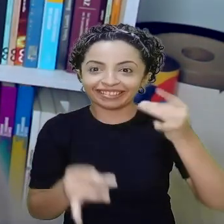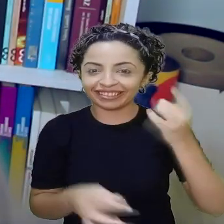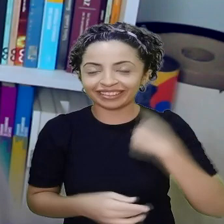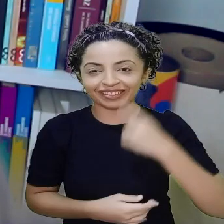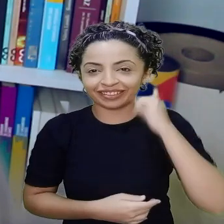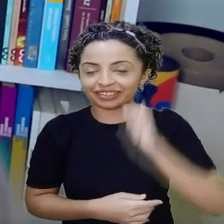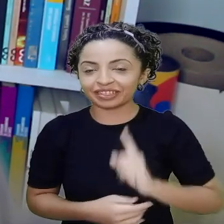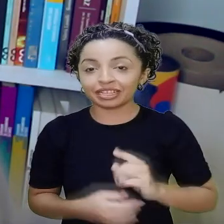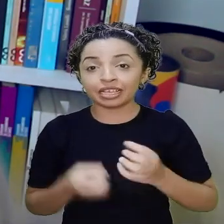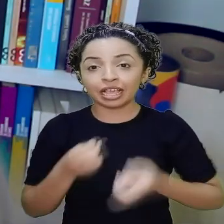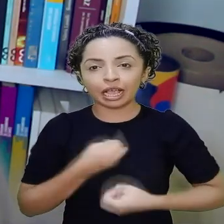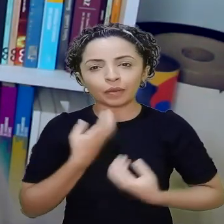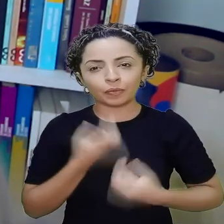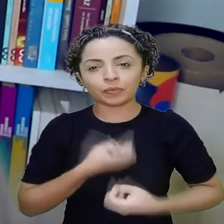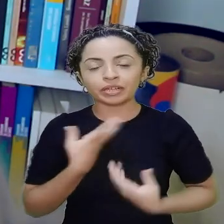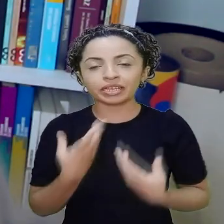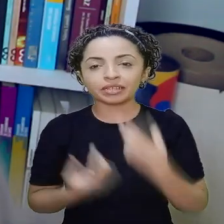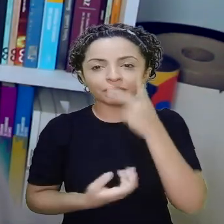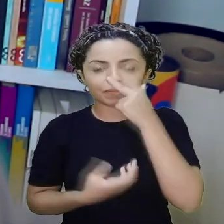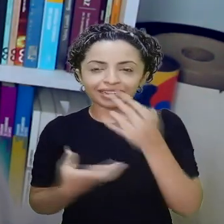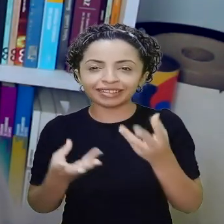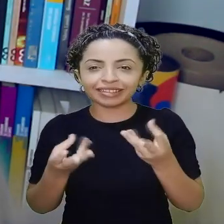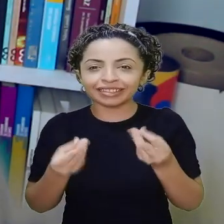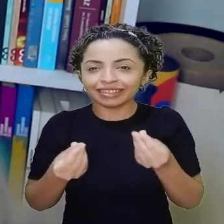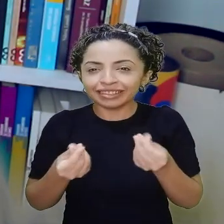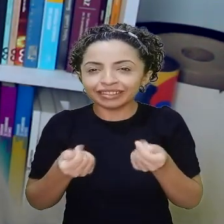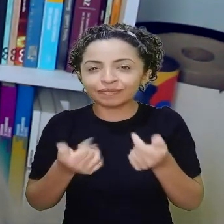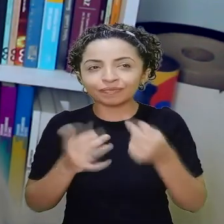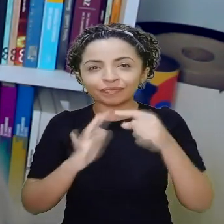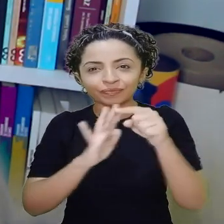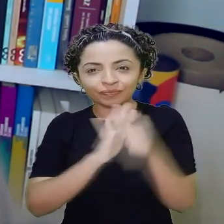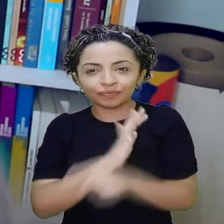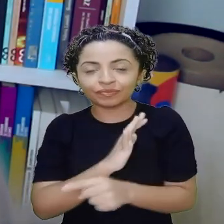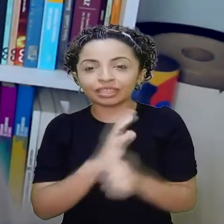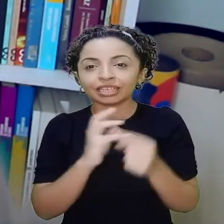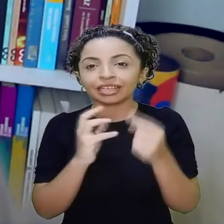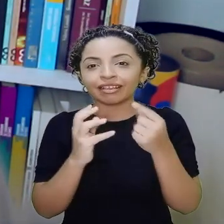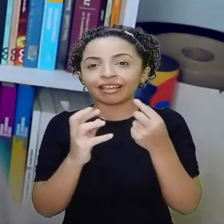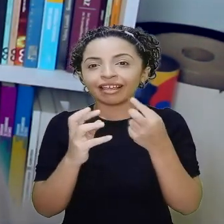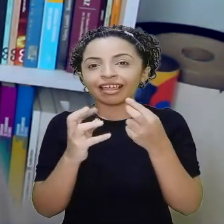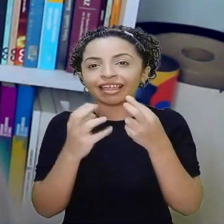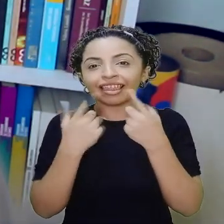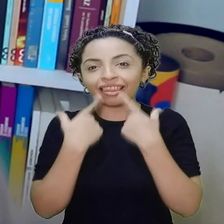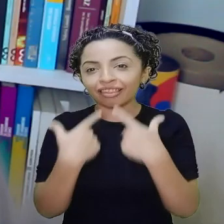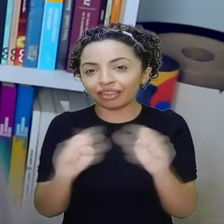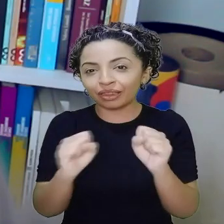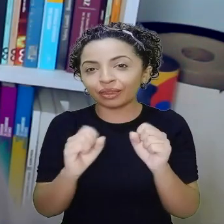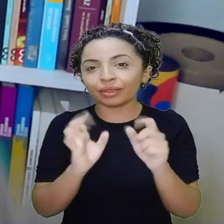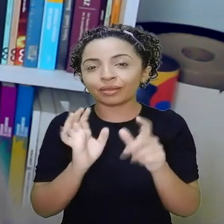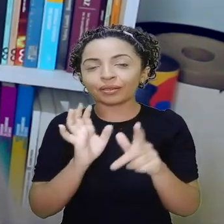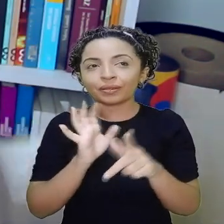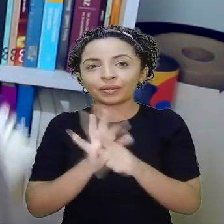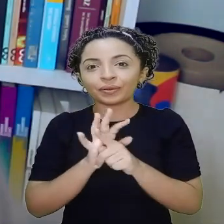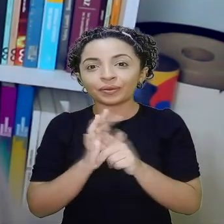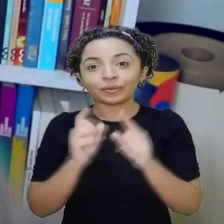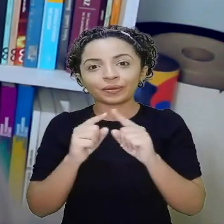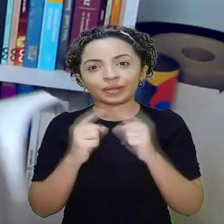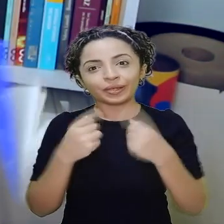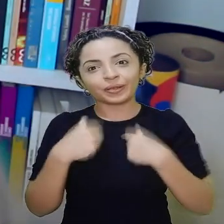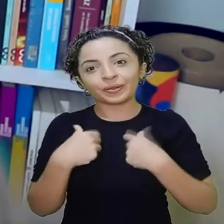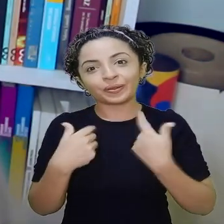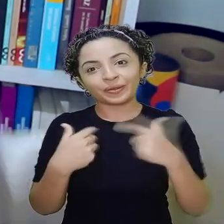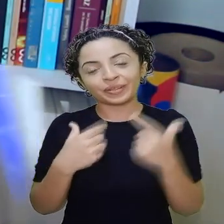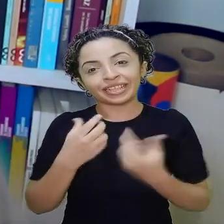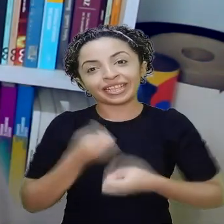que a poesia tem um apuro estético, muito profundo, com a linguagem e tudo mais, e eu não sei expressar isso